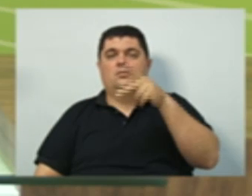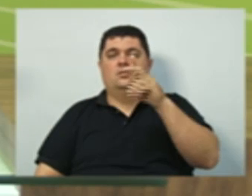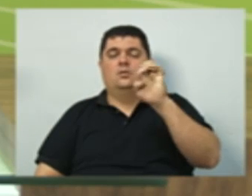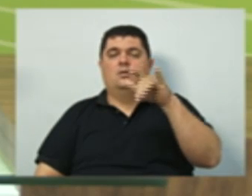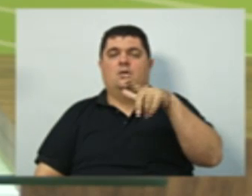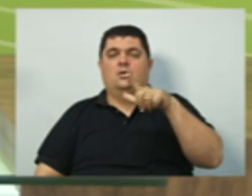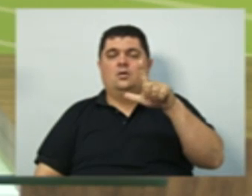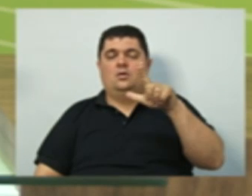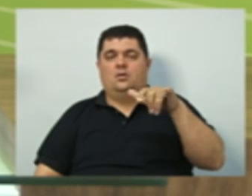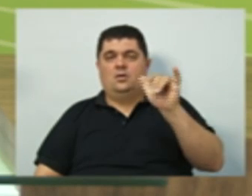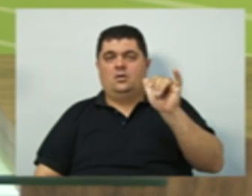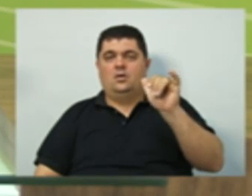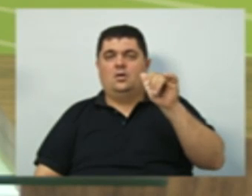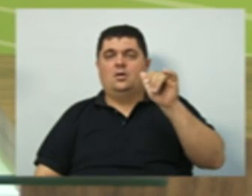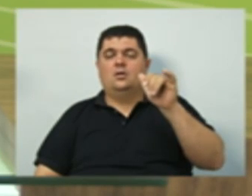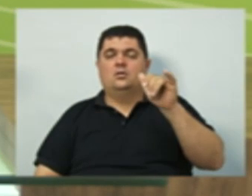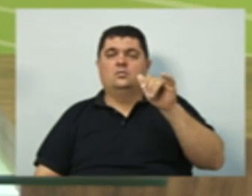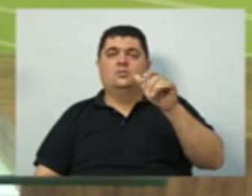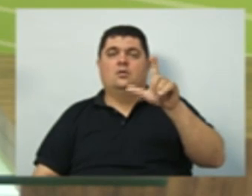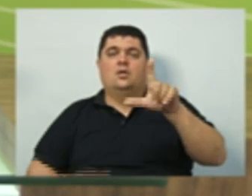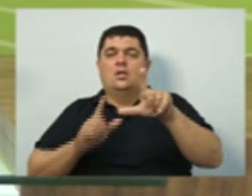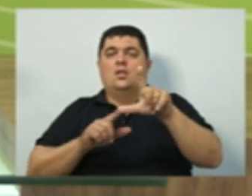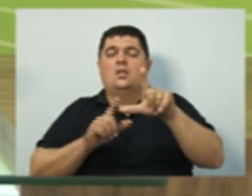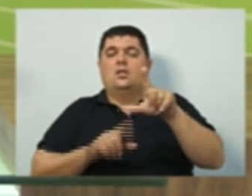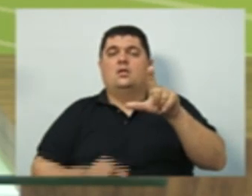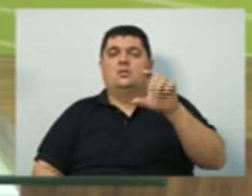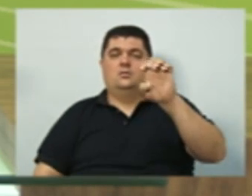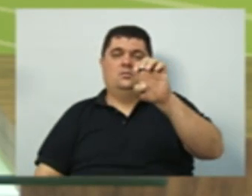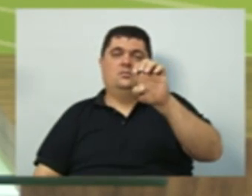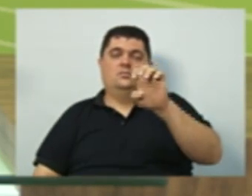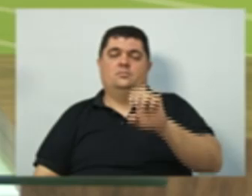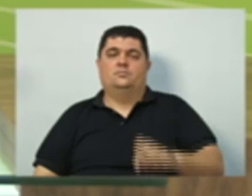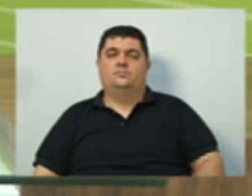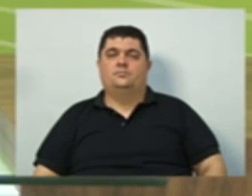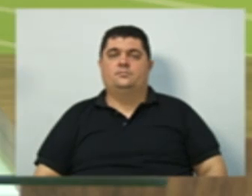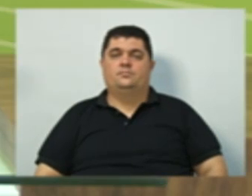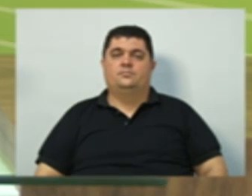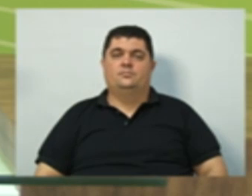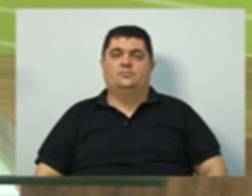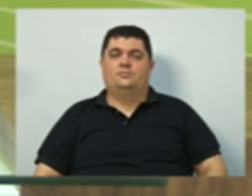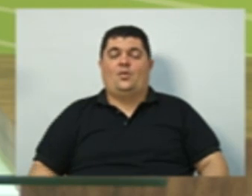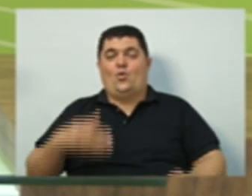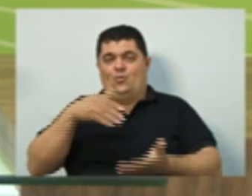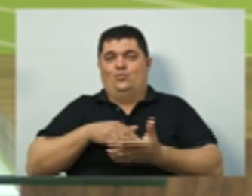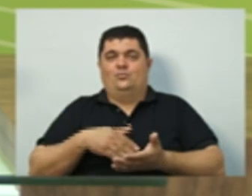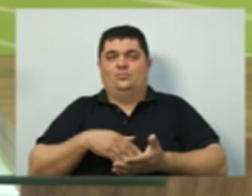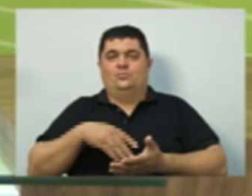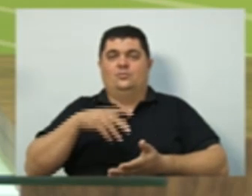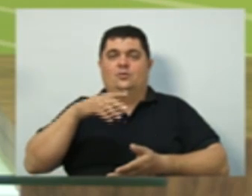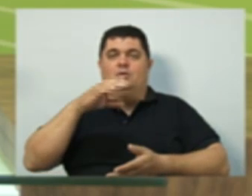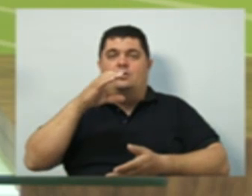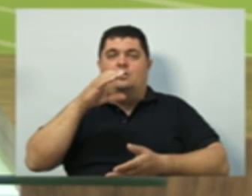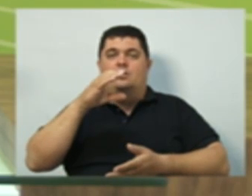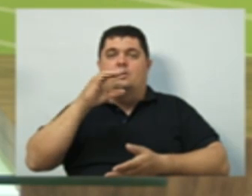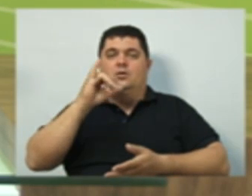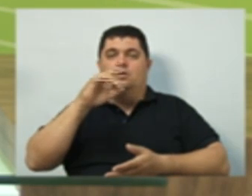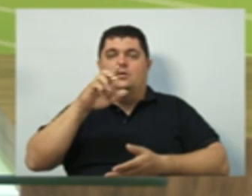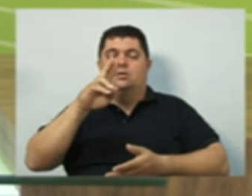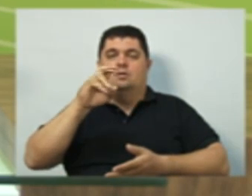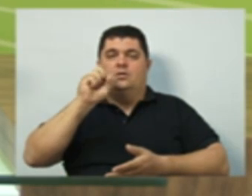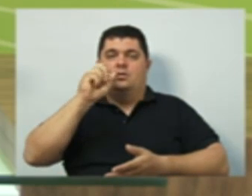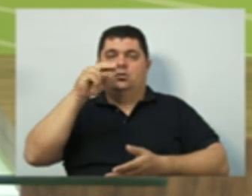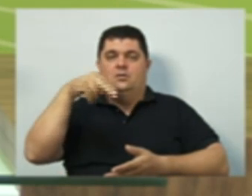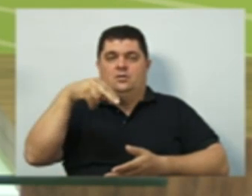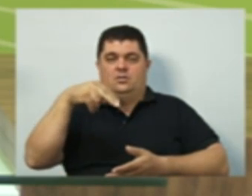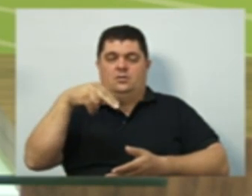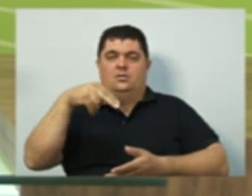Jaine, Peixoto, está dizendo que é a letra E. Só para encerrar agora, o Clilson, da Escola